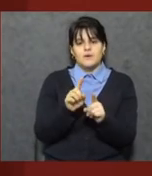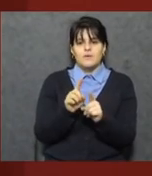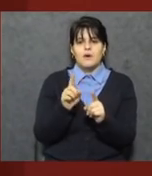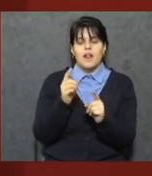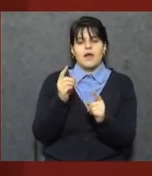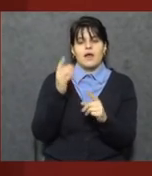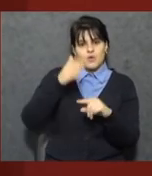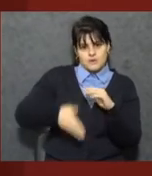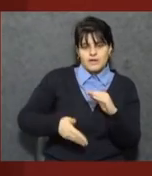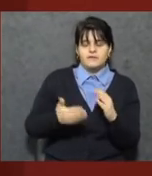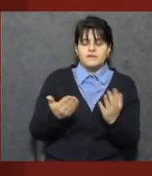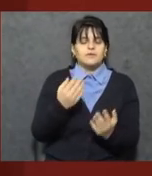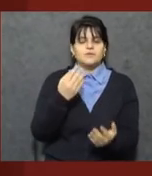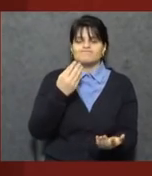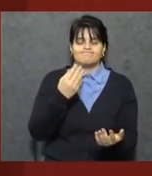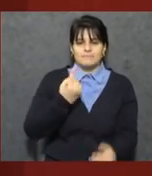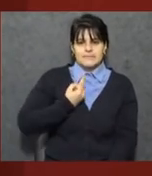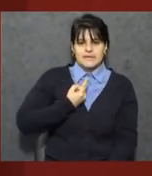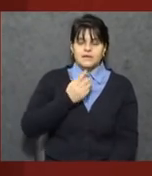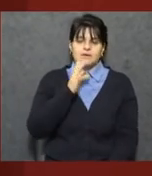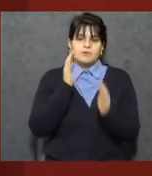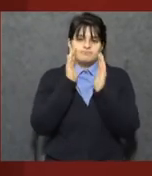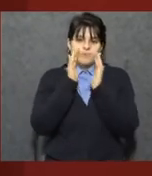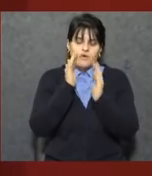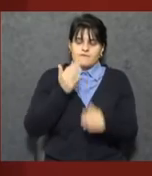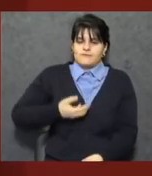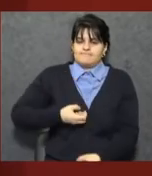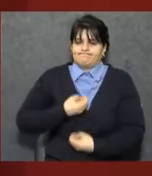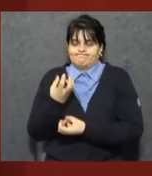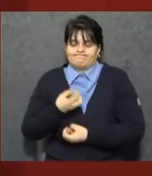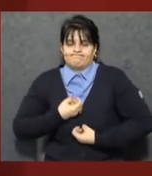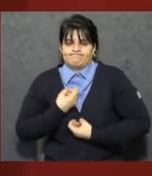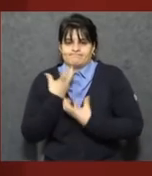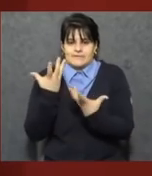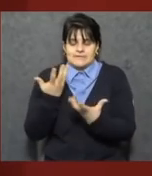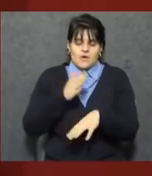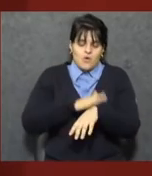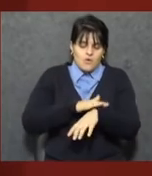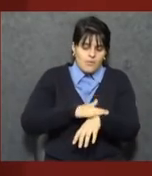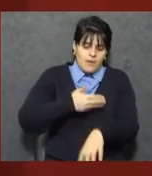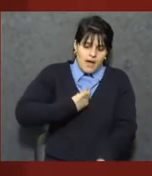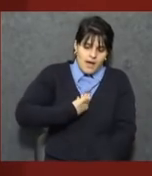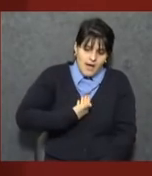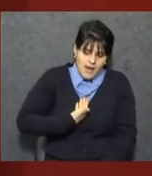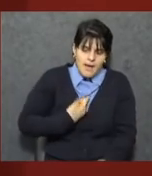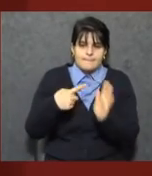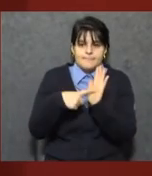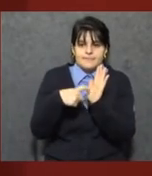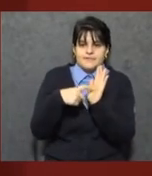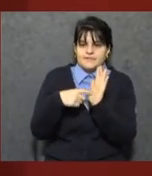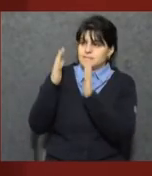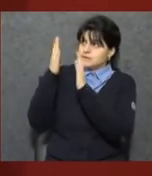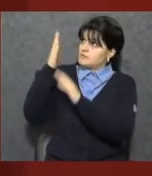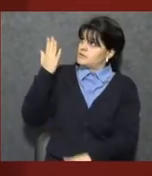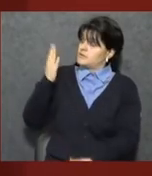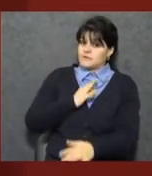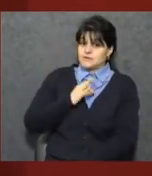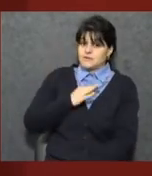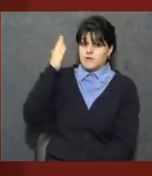a nossa condição frágil, a nossa condição de pecadores que precisam da misericórdia do Senhor.